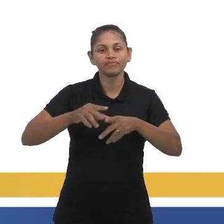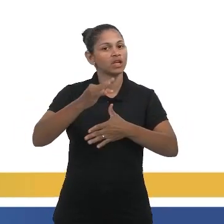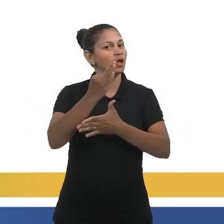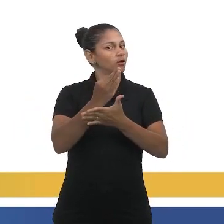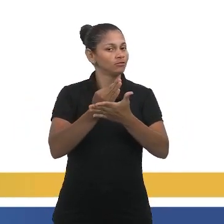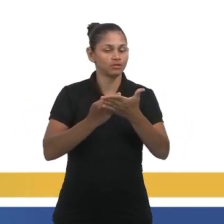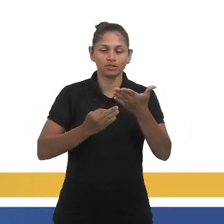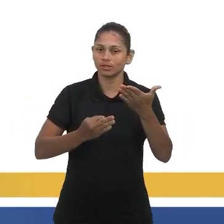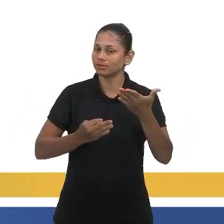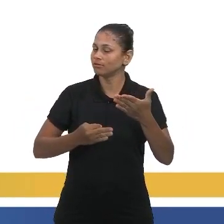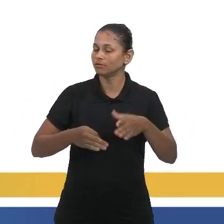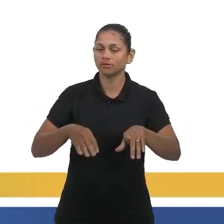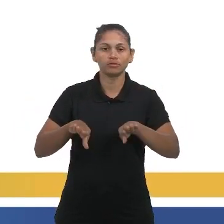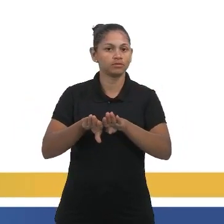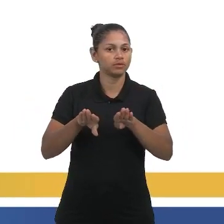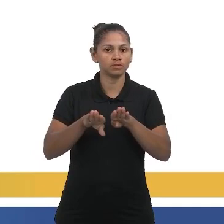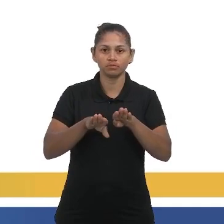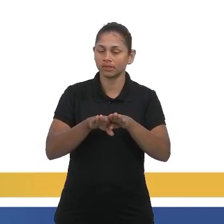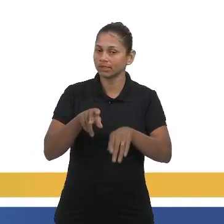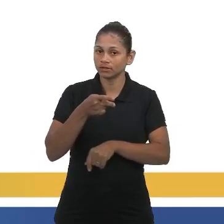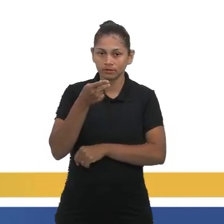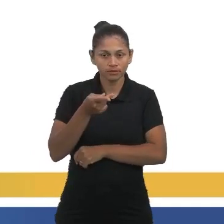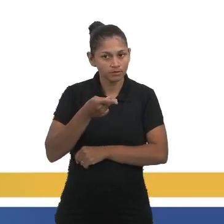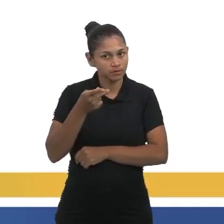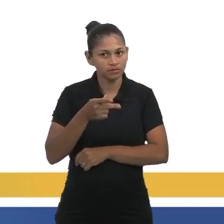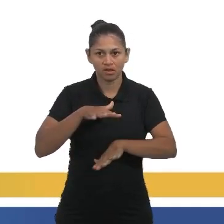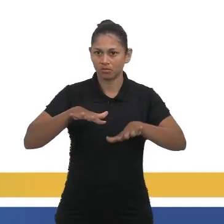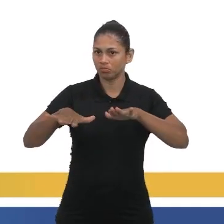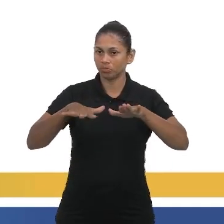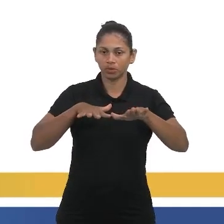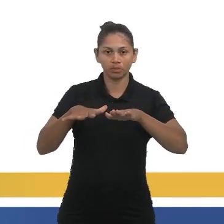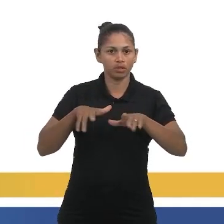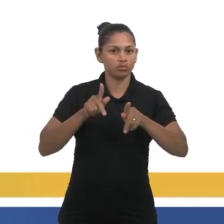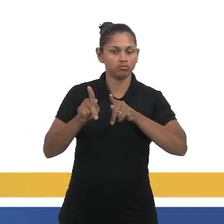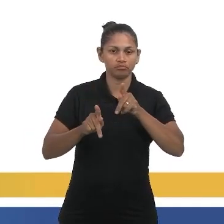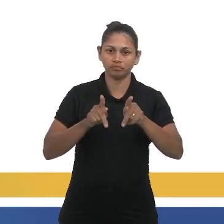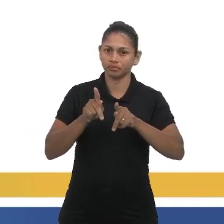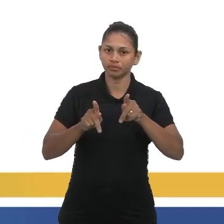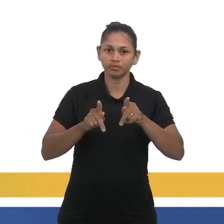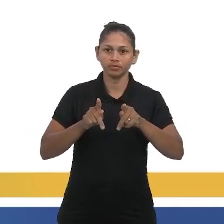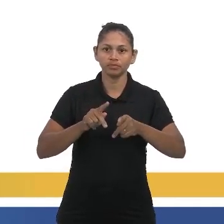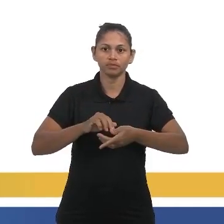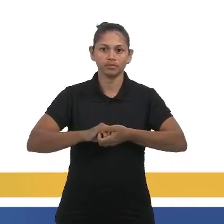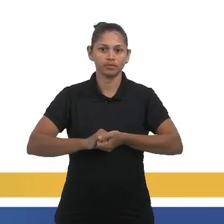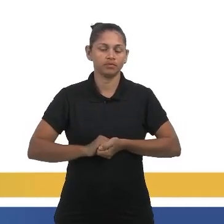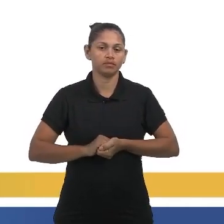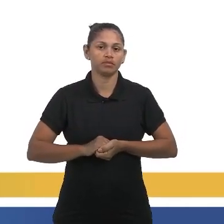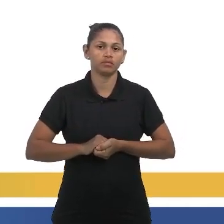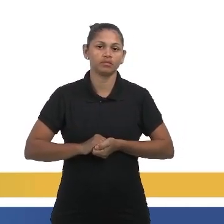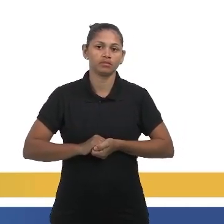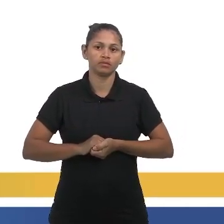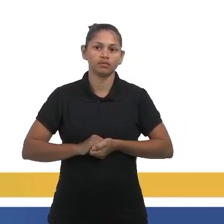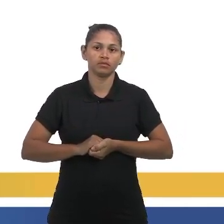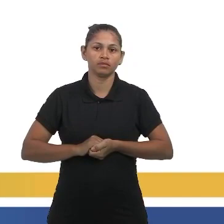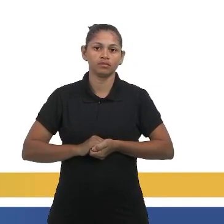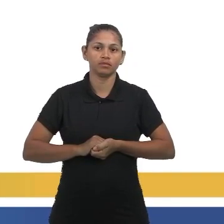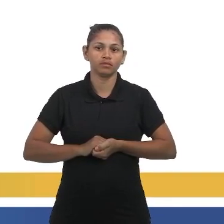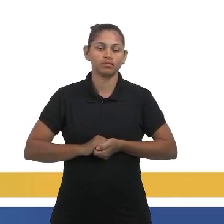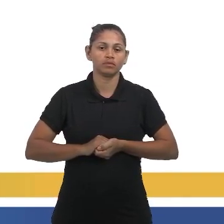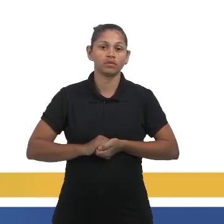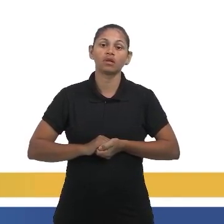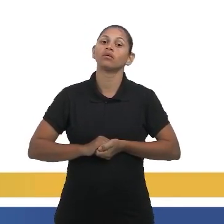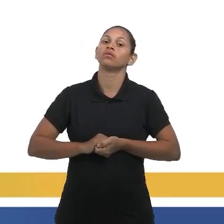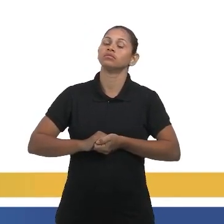nenhum momento, frisa essa questão de mobilidade da população, sobretudo dos trabalhadores. Então, podemos